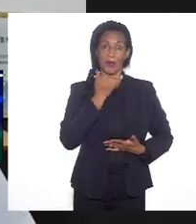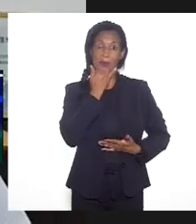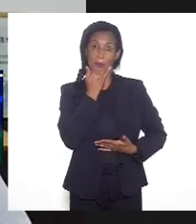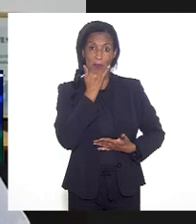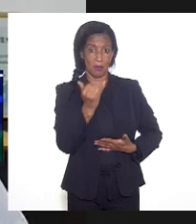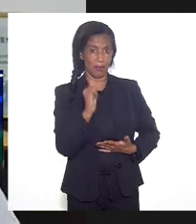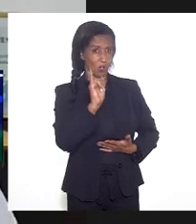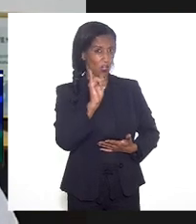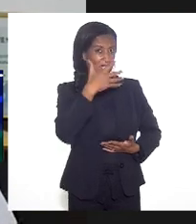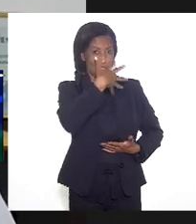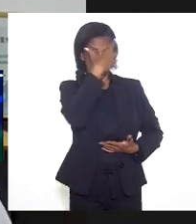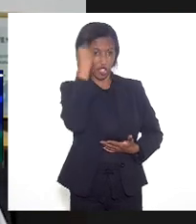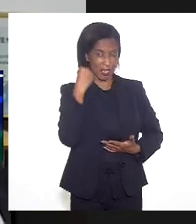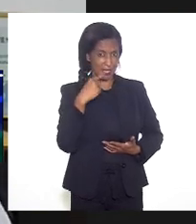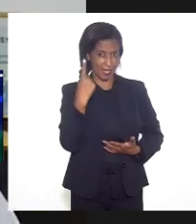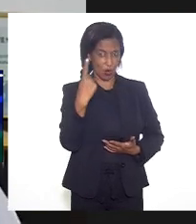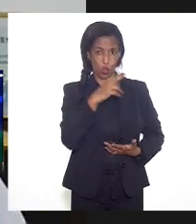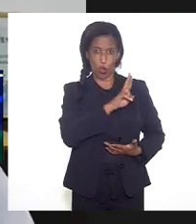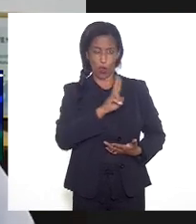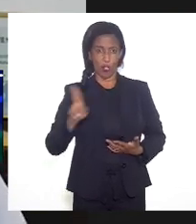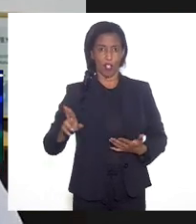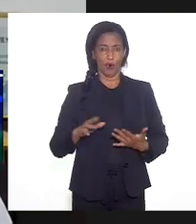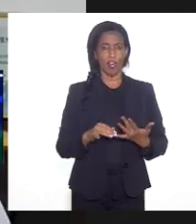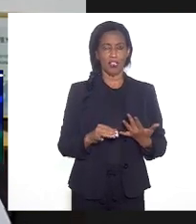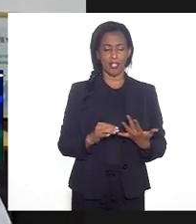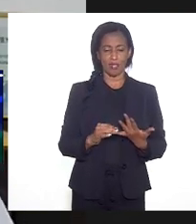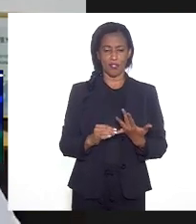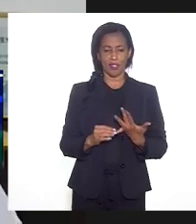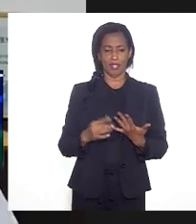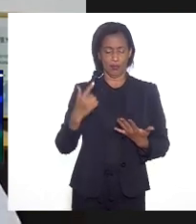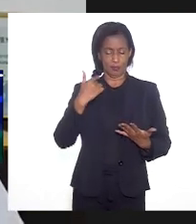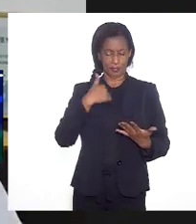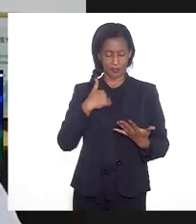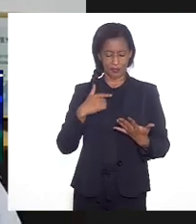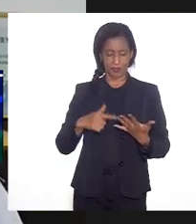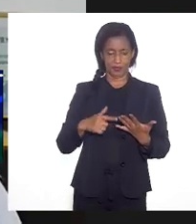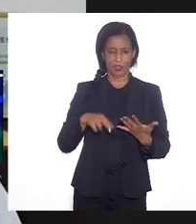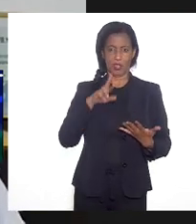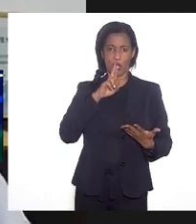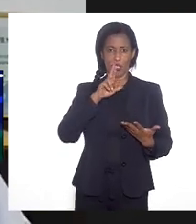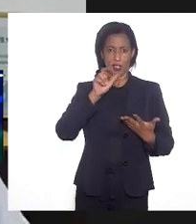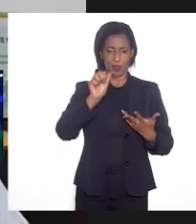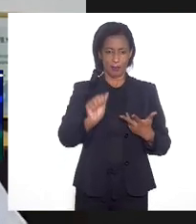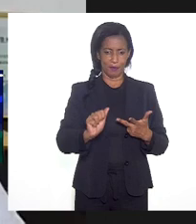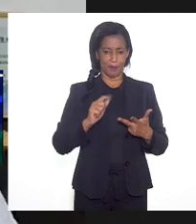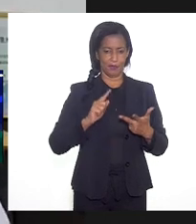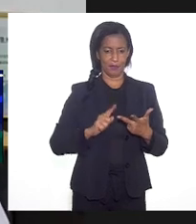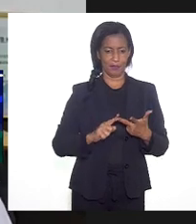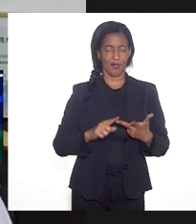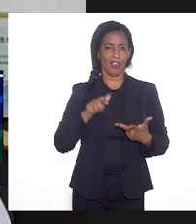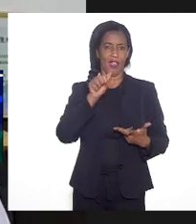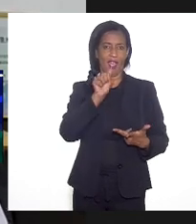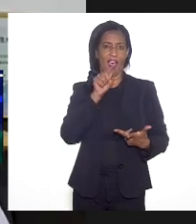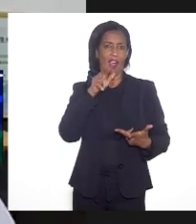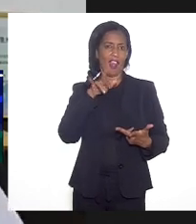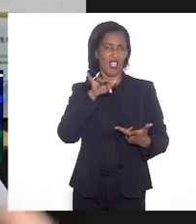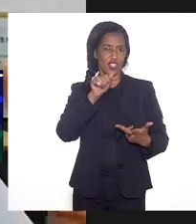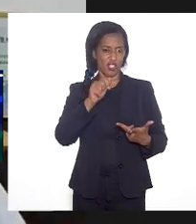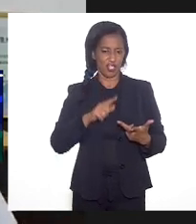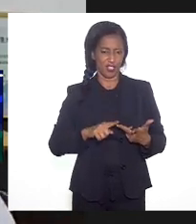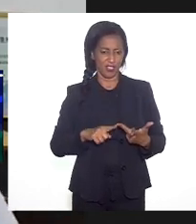eu me esquecer de alguém, né? Mas estávamos eu, deputado Rodrigo Amorim, deputado Alexandre